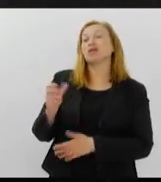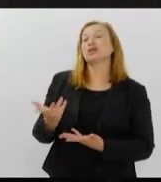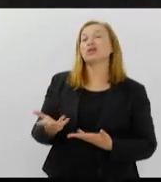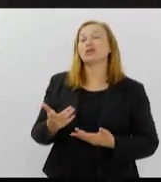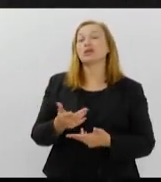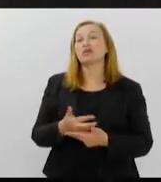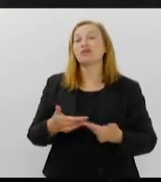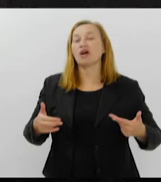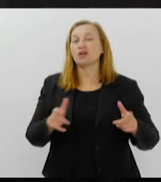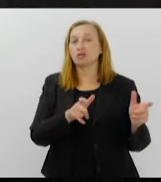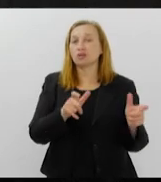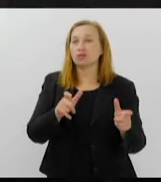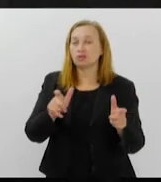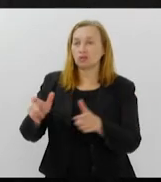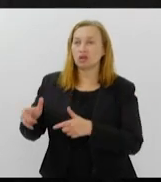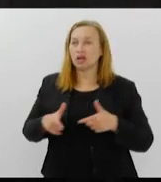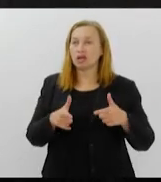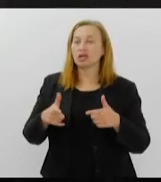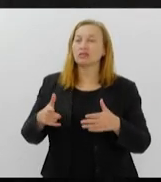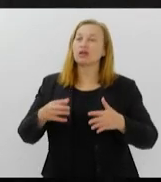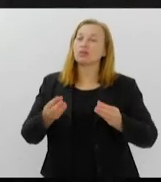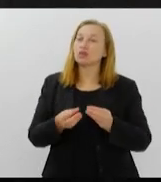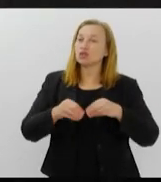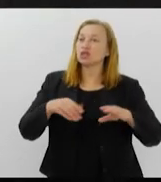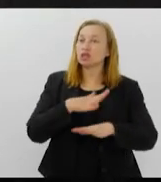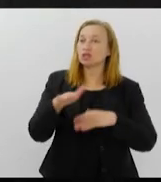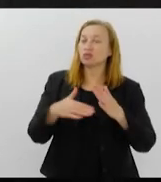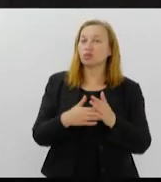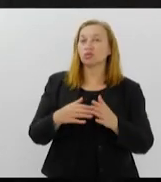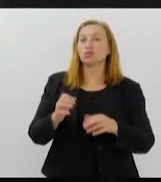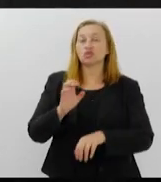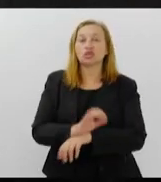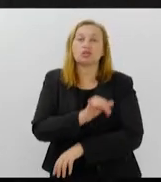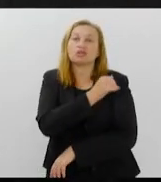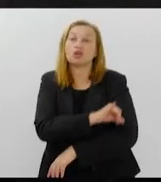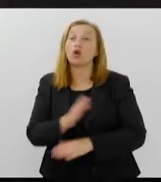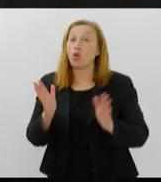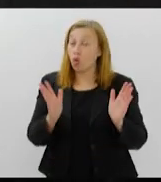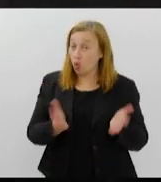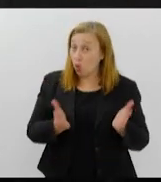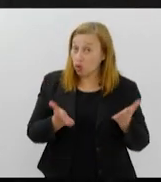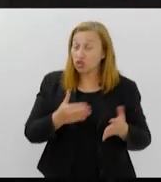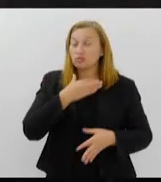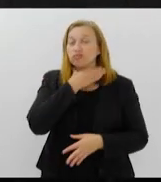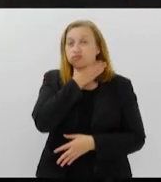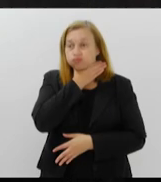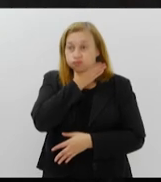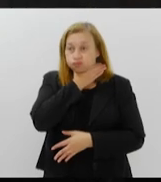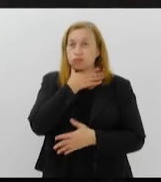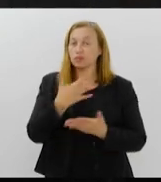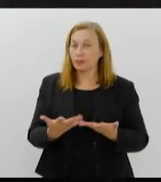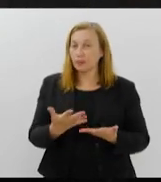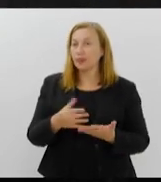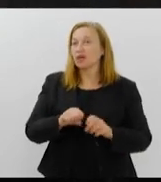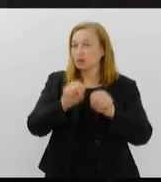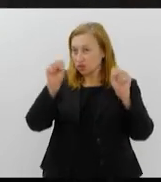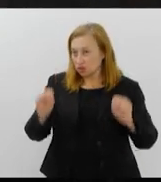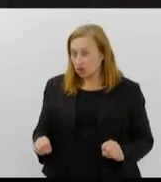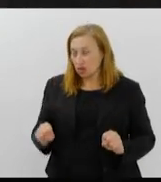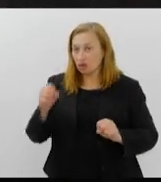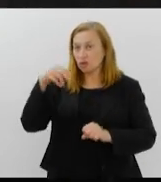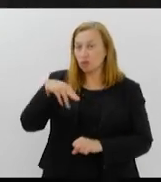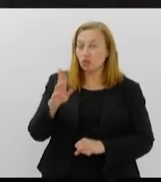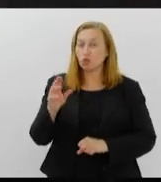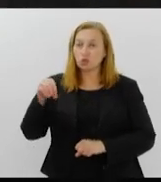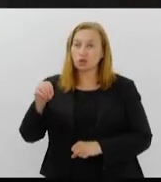impactando toda a população do Estado do Rio de Janeiro. Porque hoje a crise no sistema Imunana